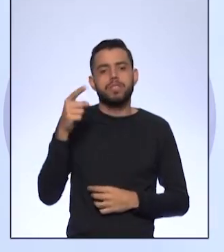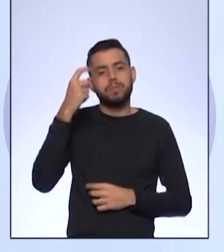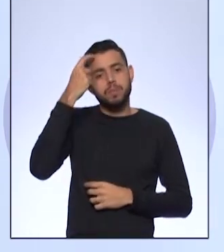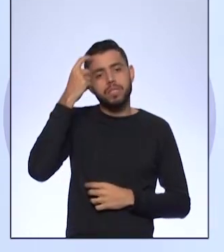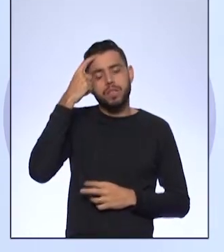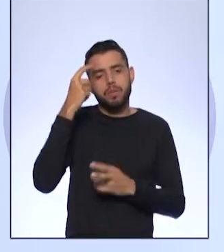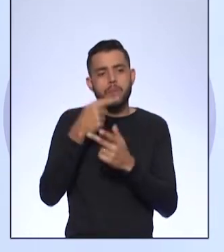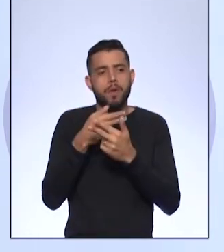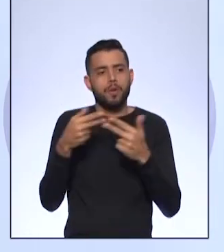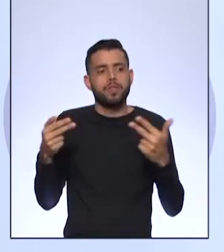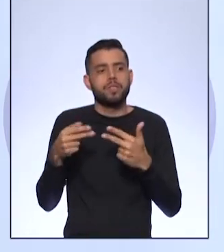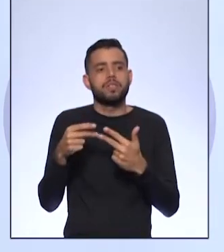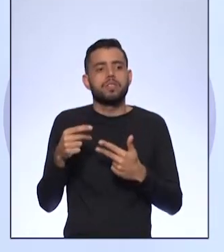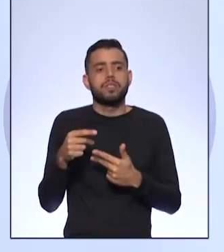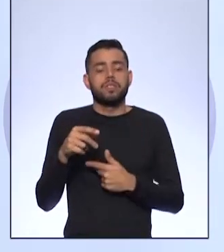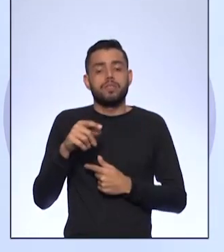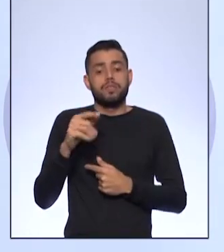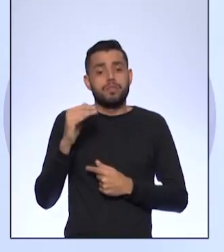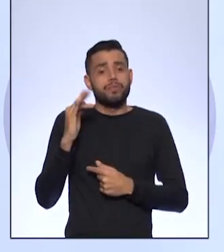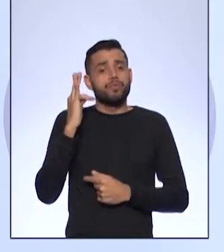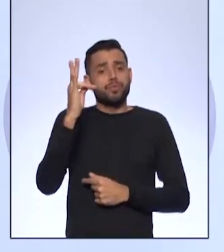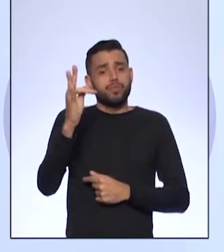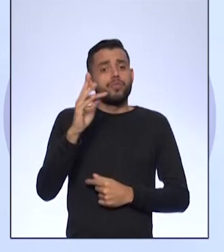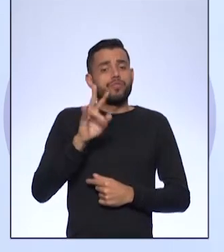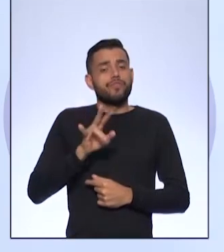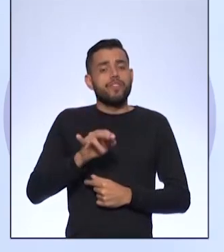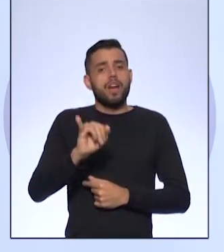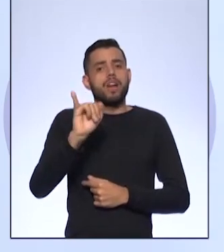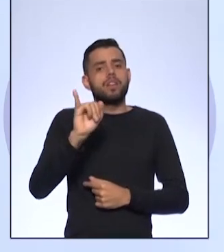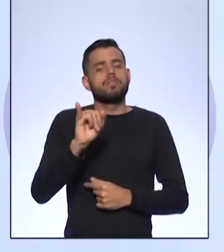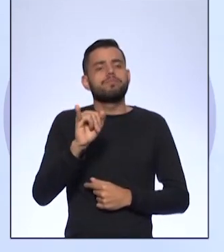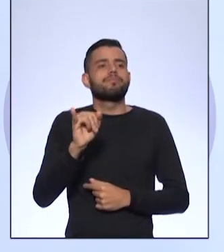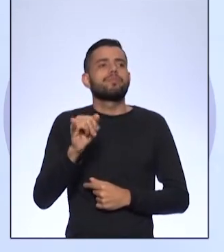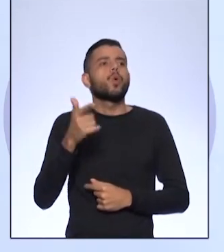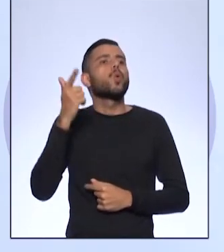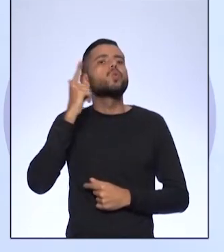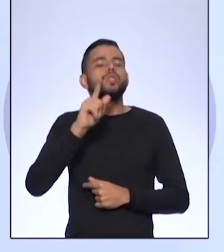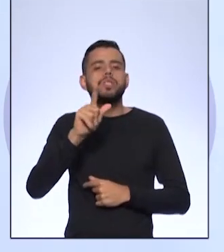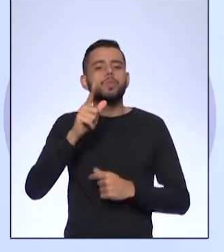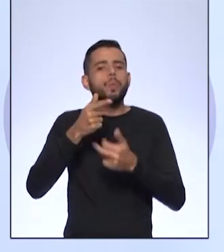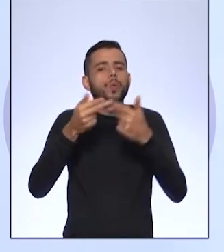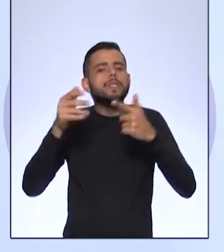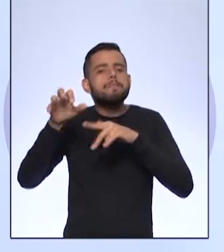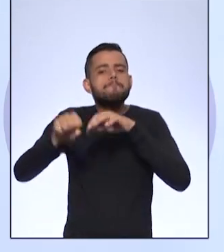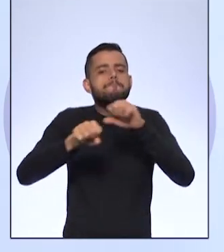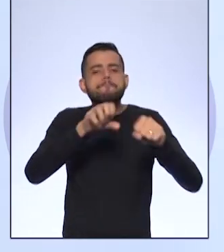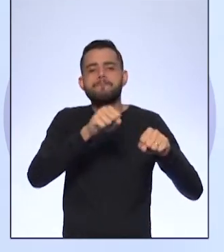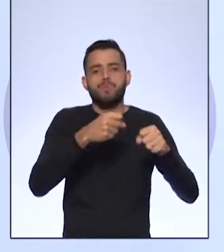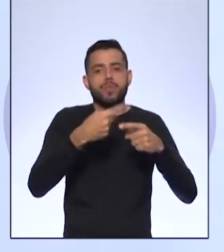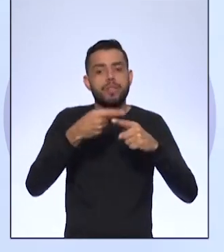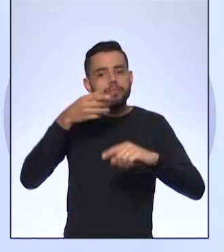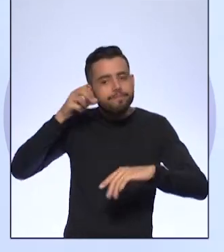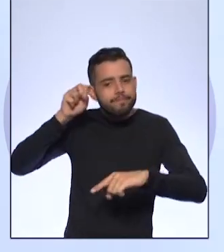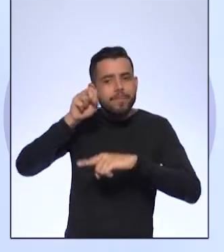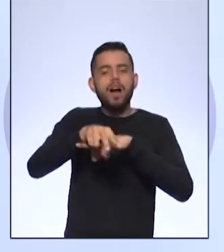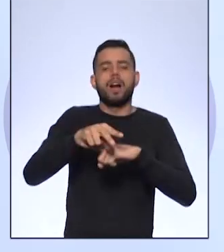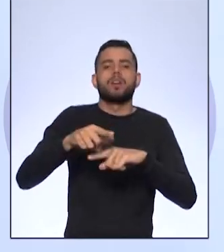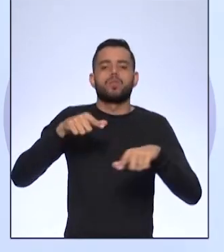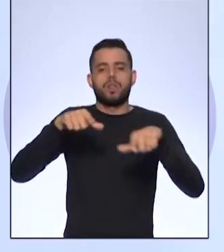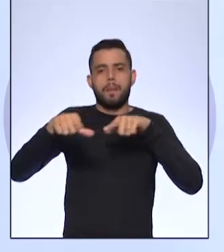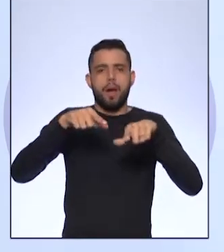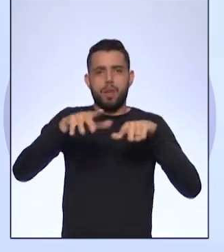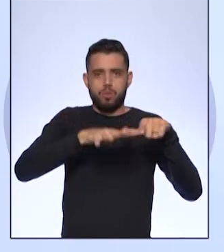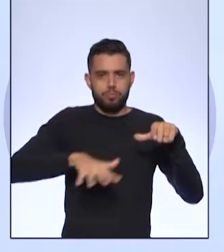que vai virar para vocês algo muito mais palpável. Porque vocês estão entrando no mercado de trabalho. É óbvio,